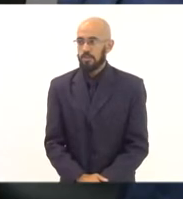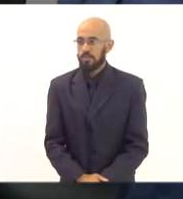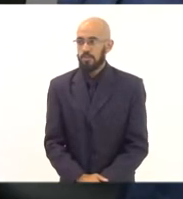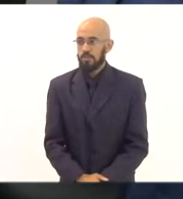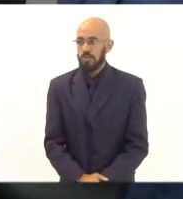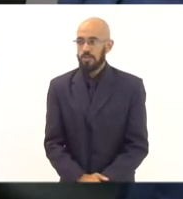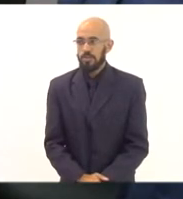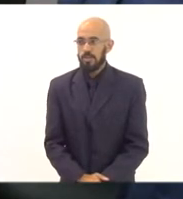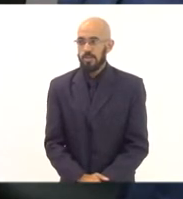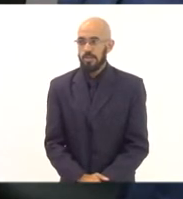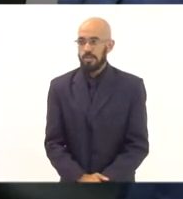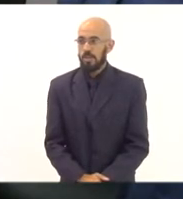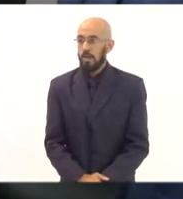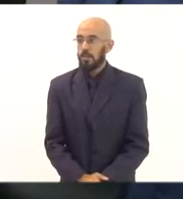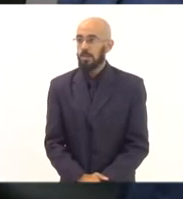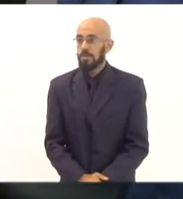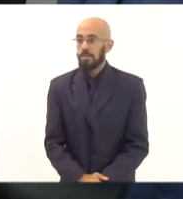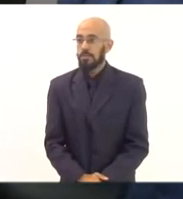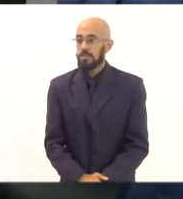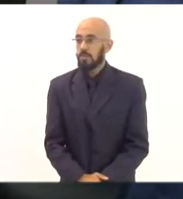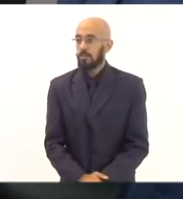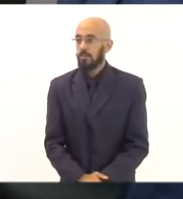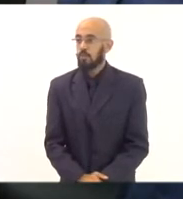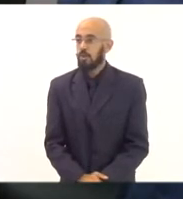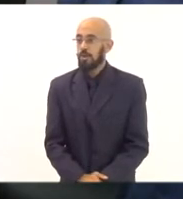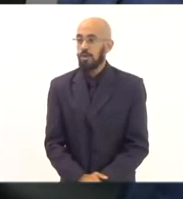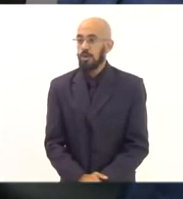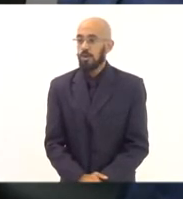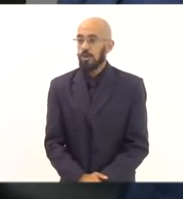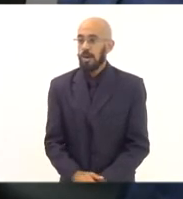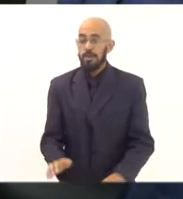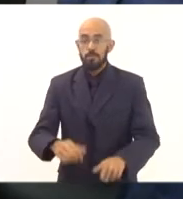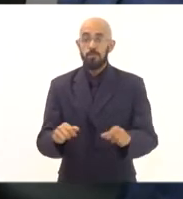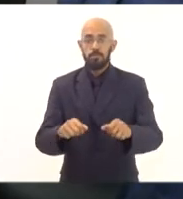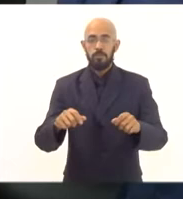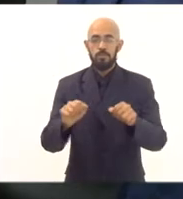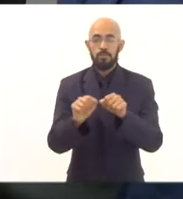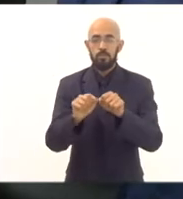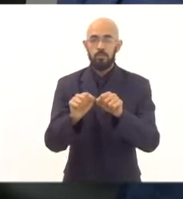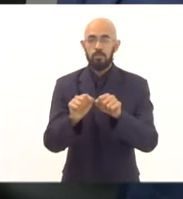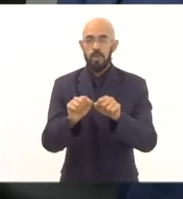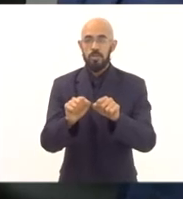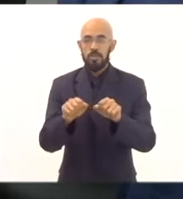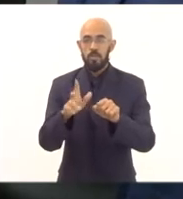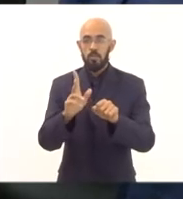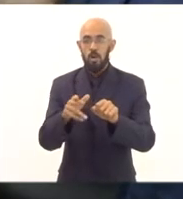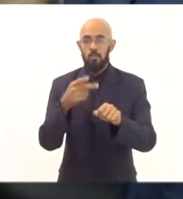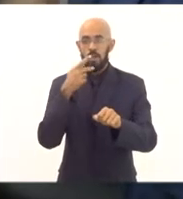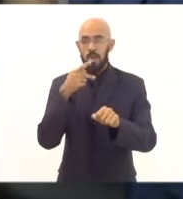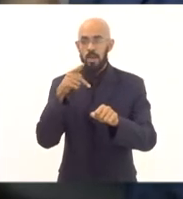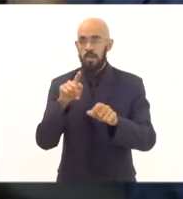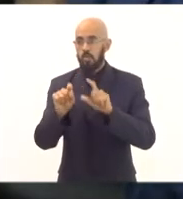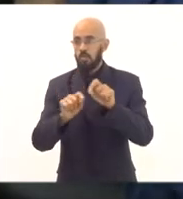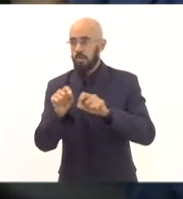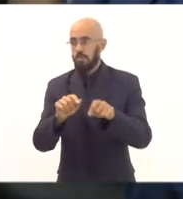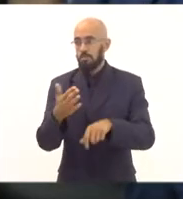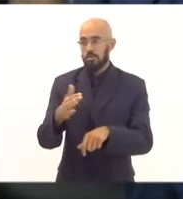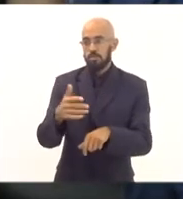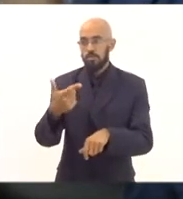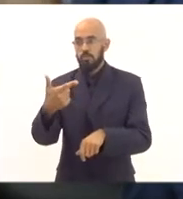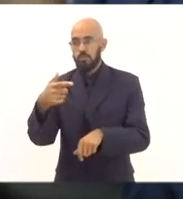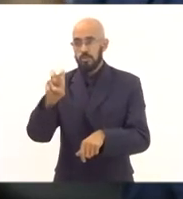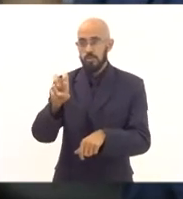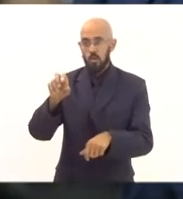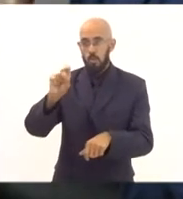médias não estavam não estavam contemplados foram feitos com já disse aproximadamente 25